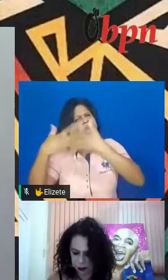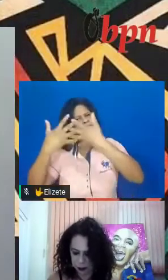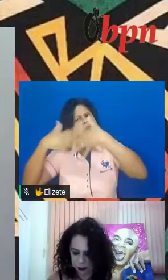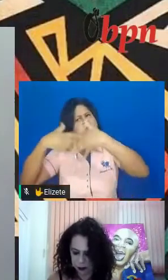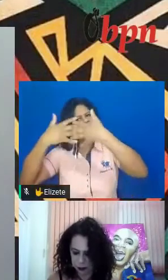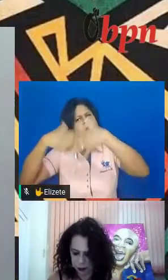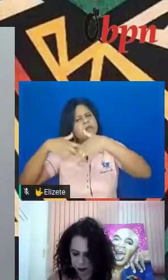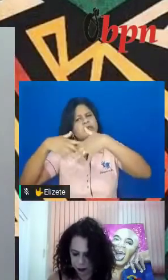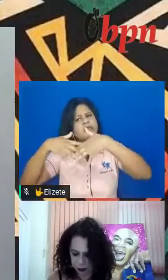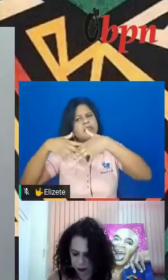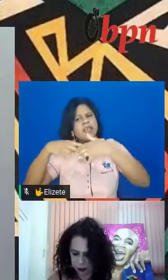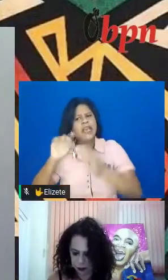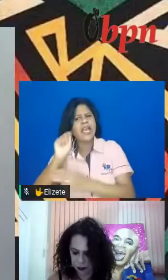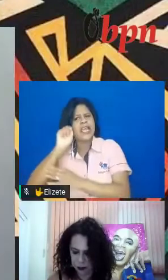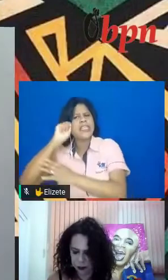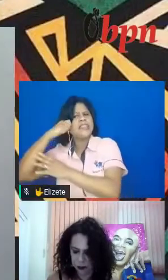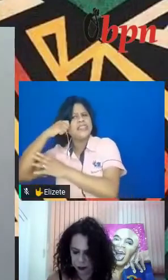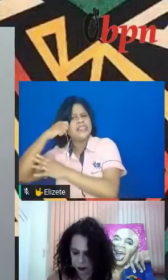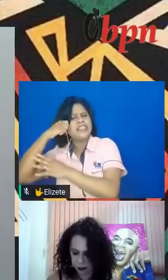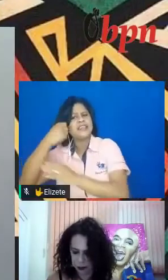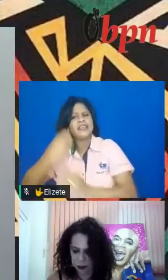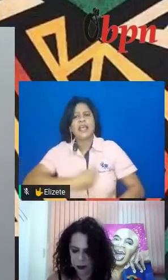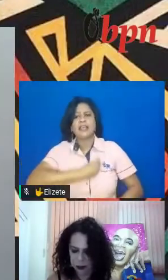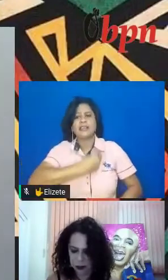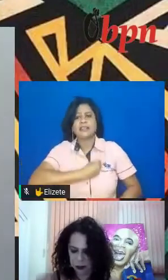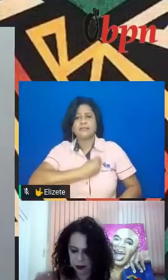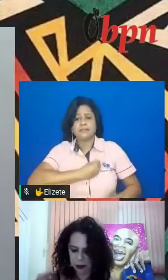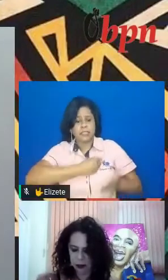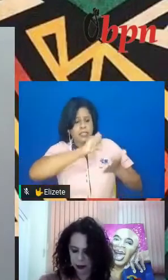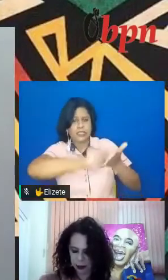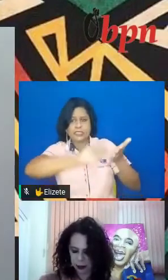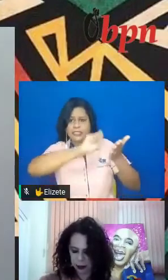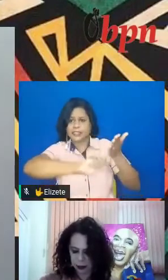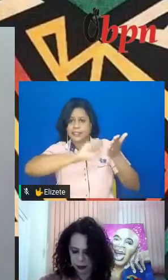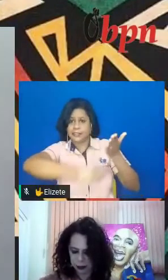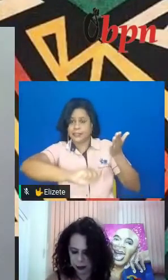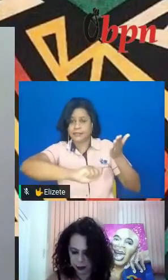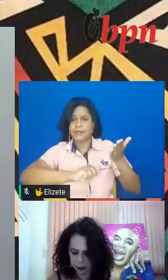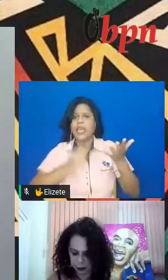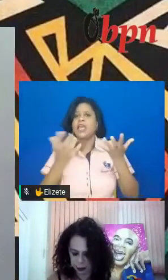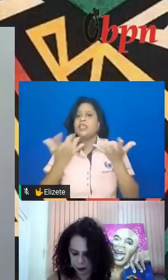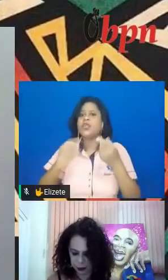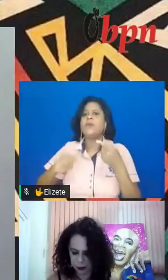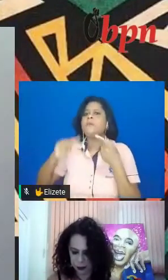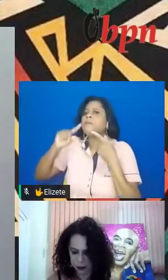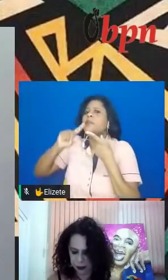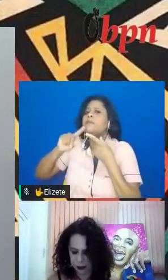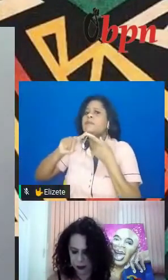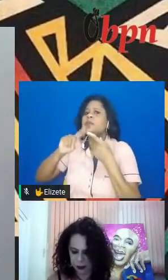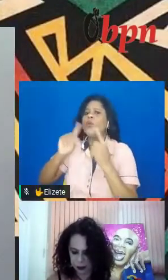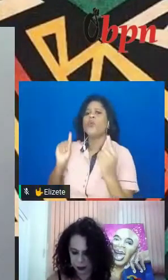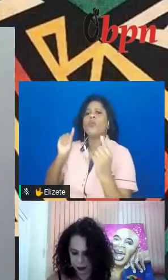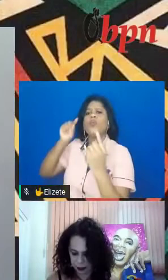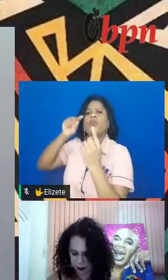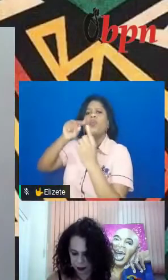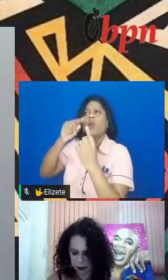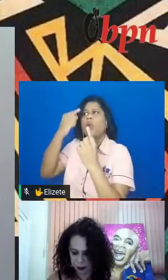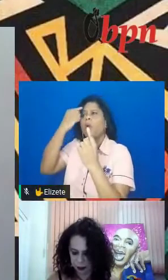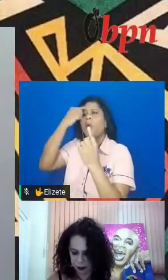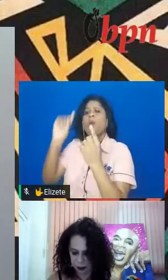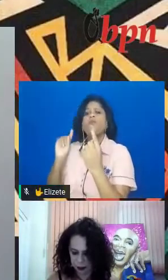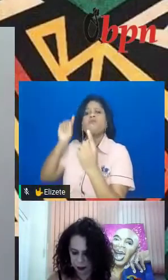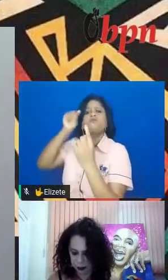as negras escrevivências, eu queria primeiramente me amparar de uma ideia que